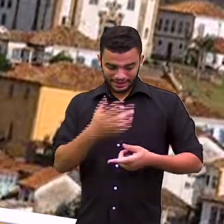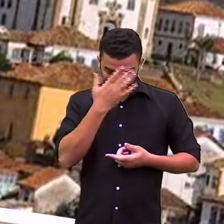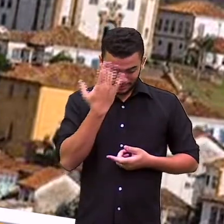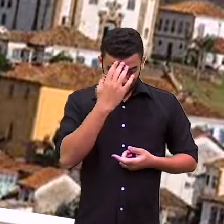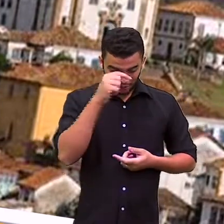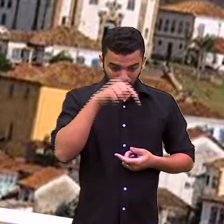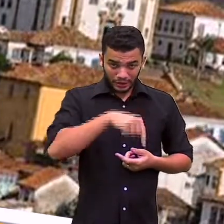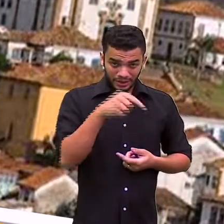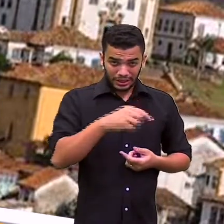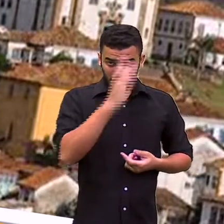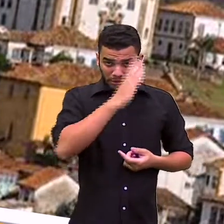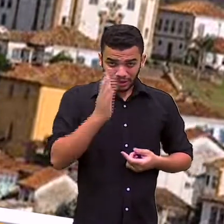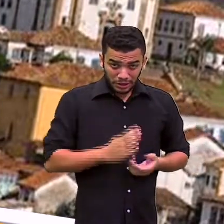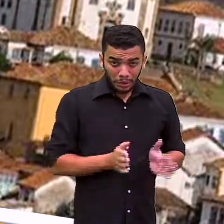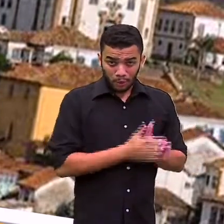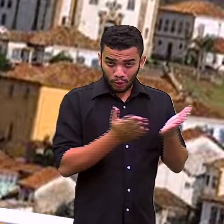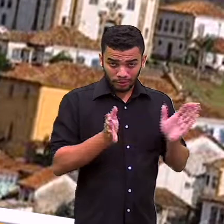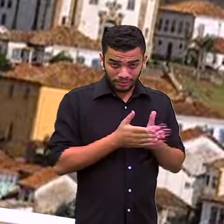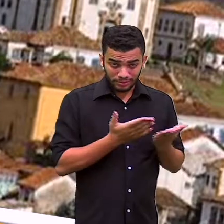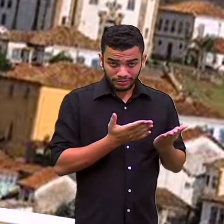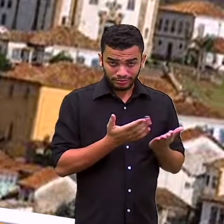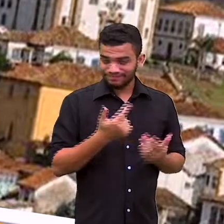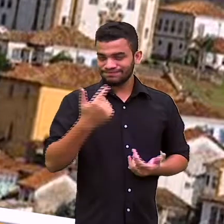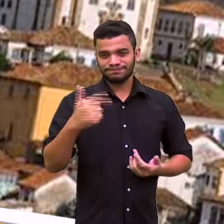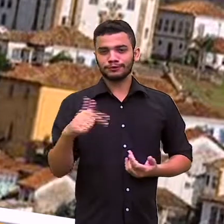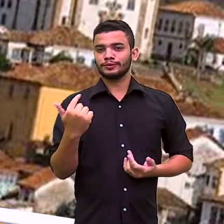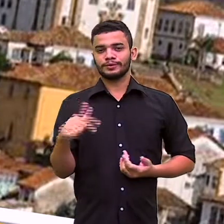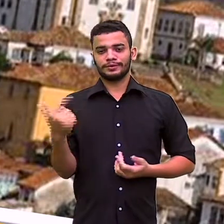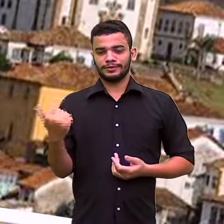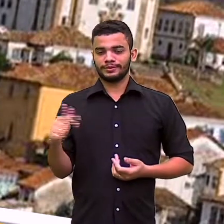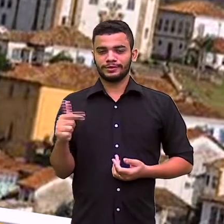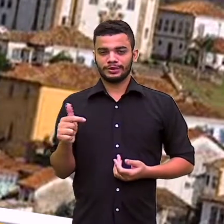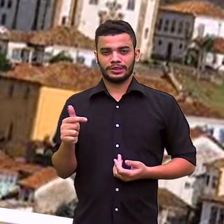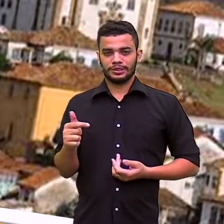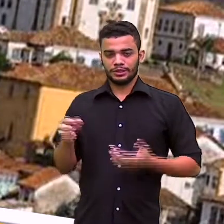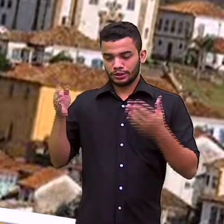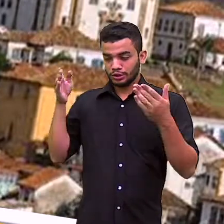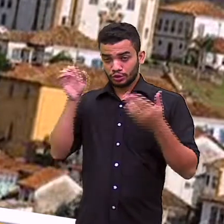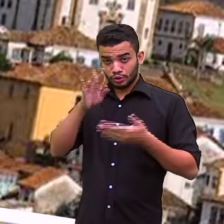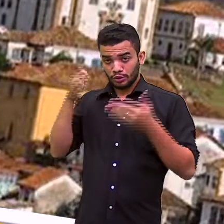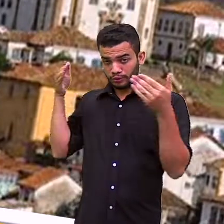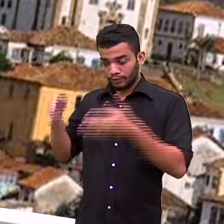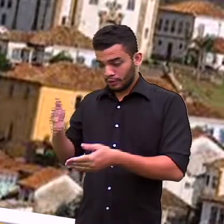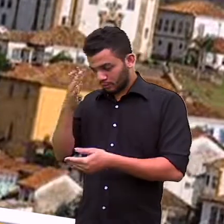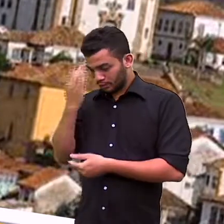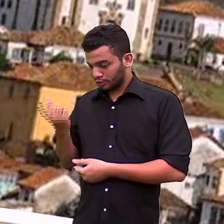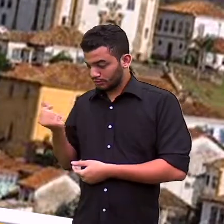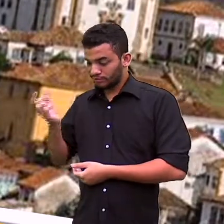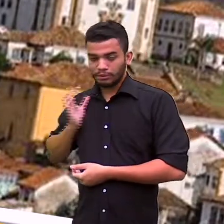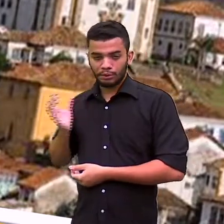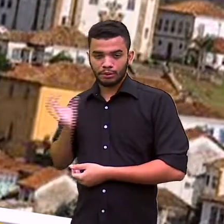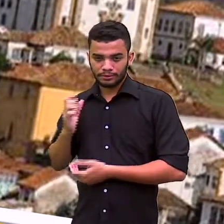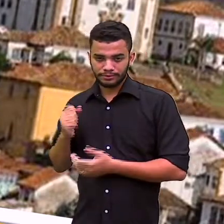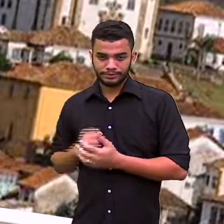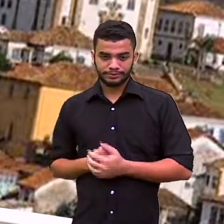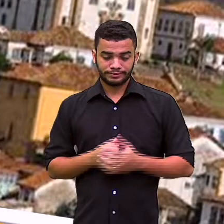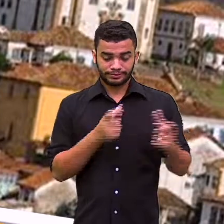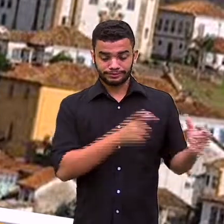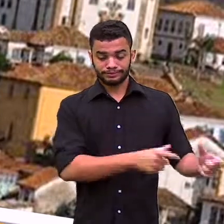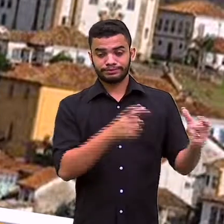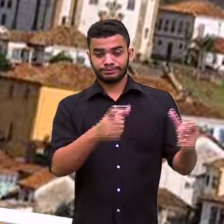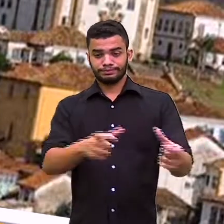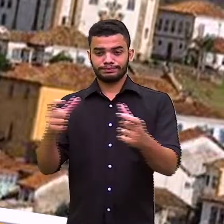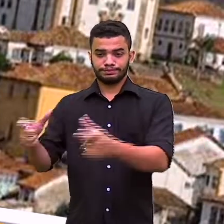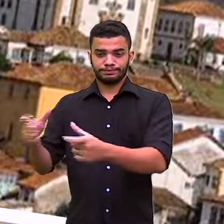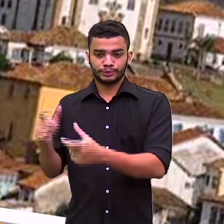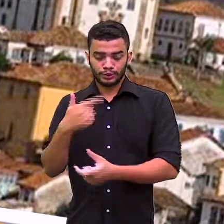mineiras conseguiram acumular fortunas. Na região das minas, não haviam lavouras e as